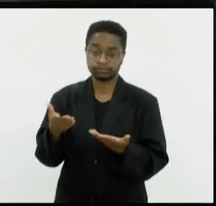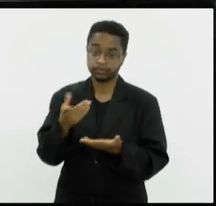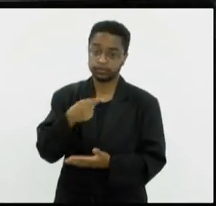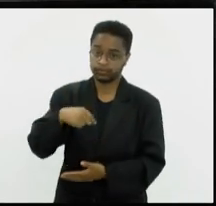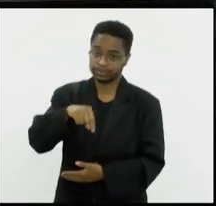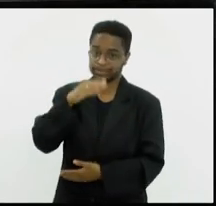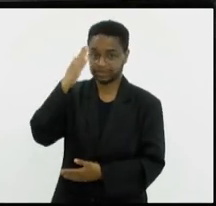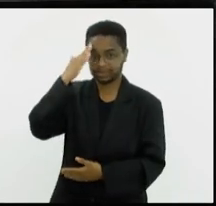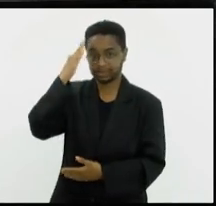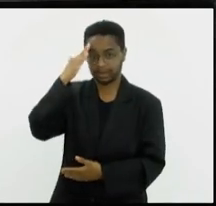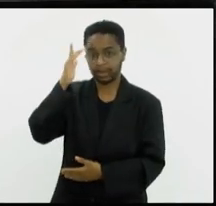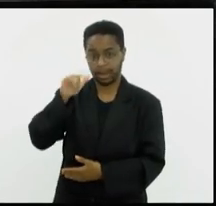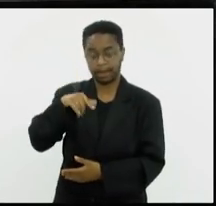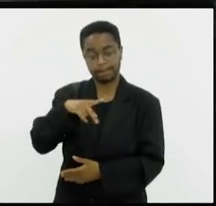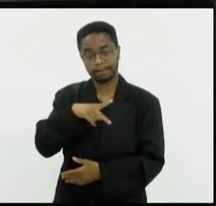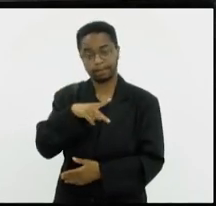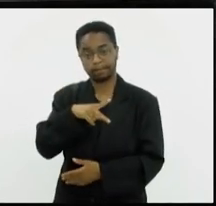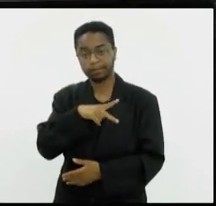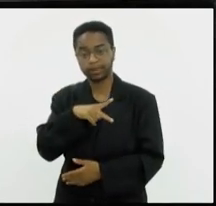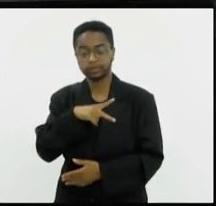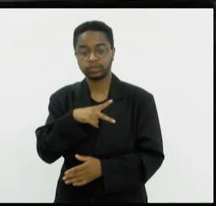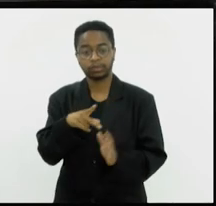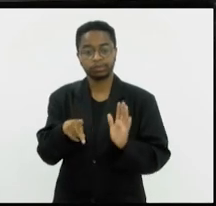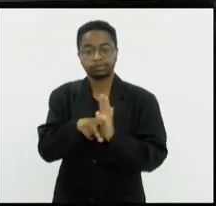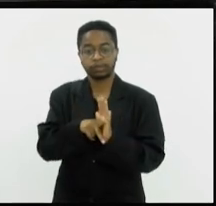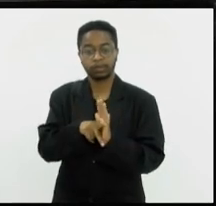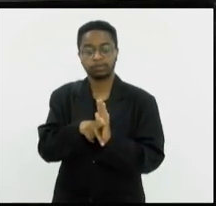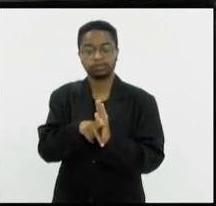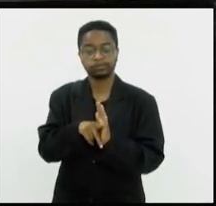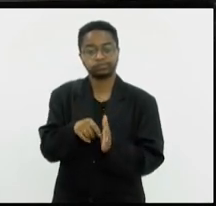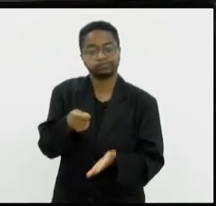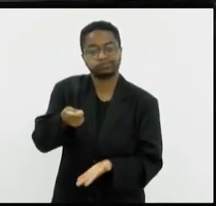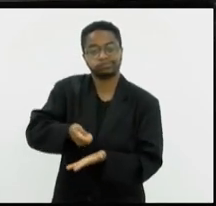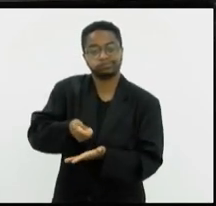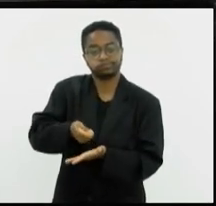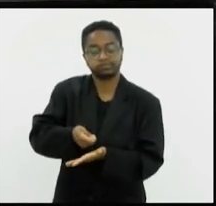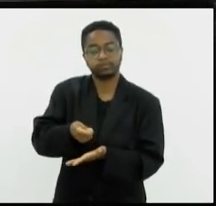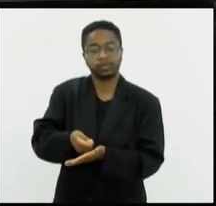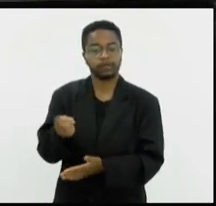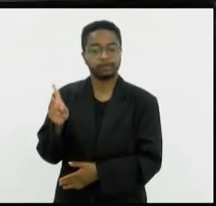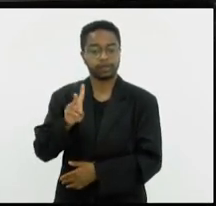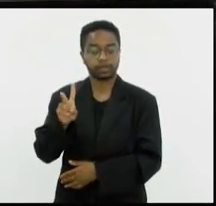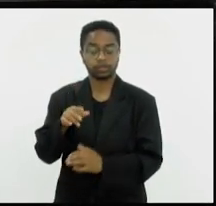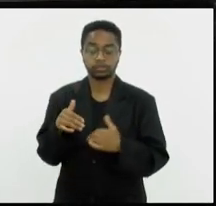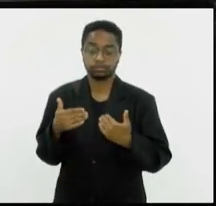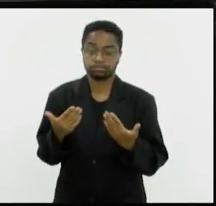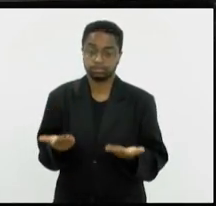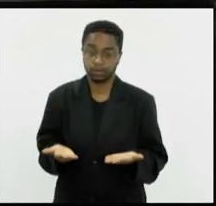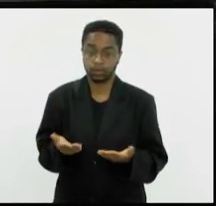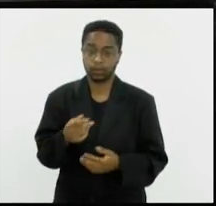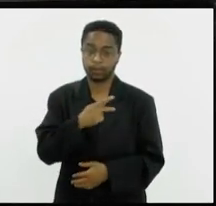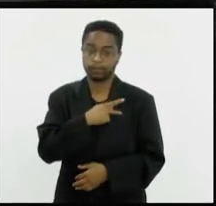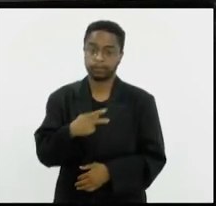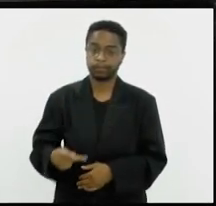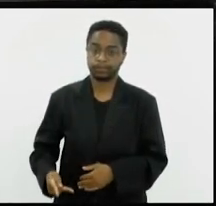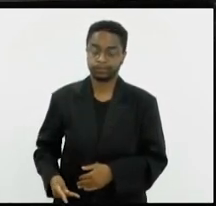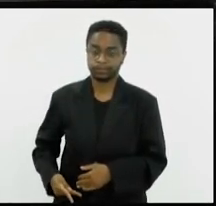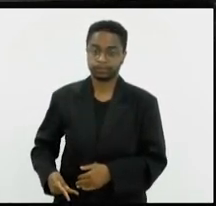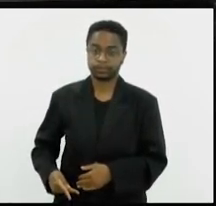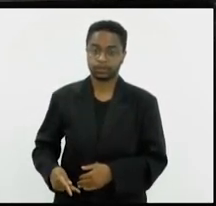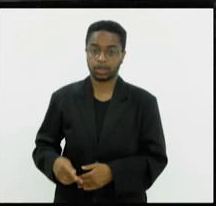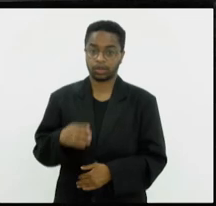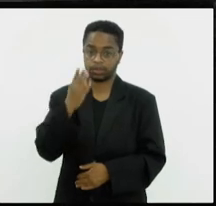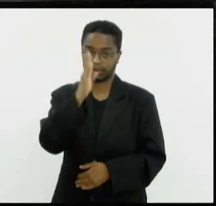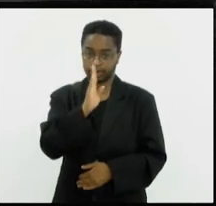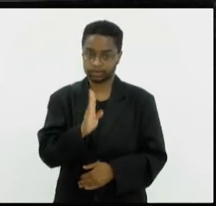é de propriedade particular da ditadura venezuelana Eis que o Presidente da República do